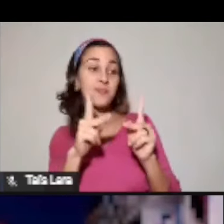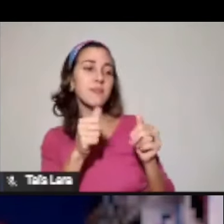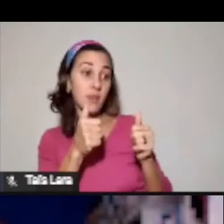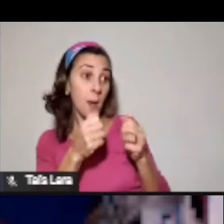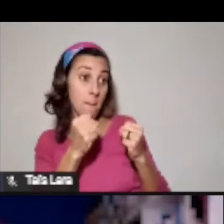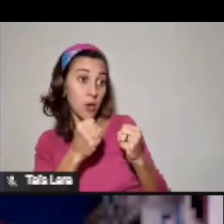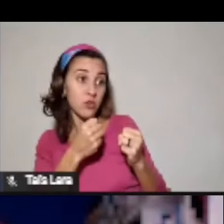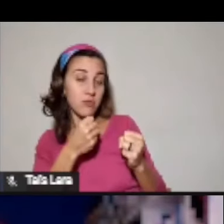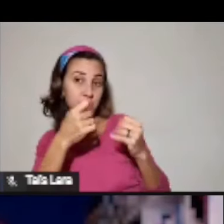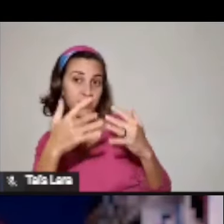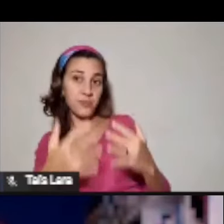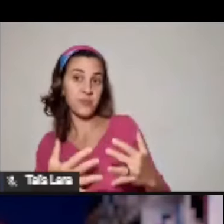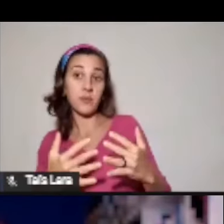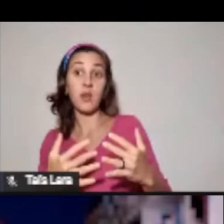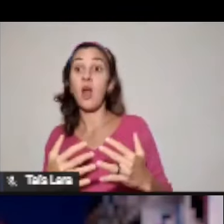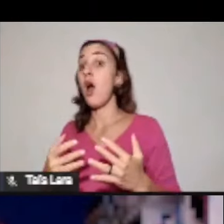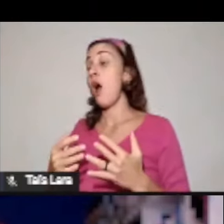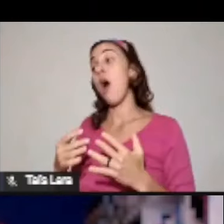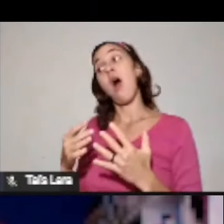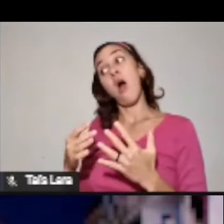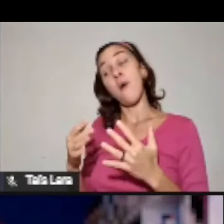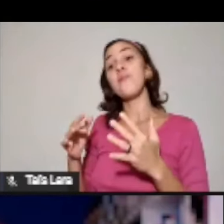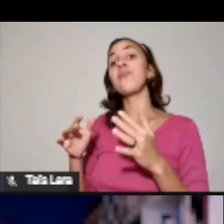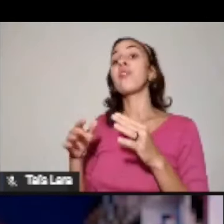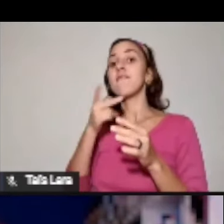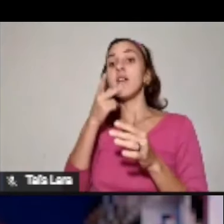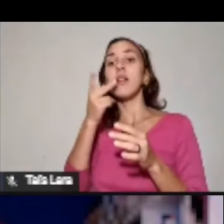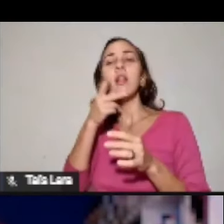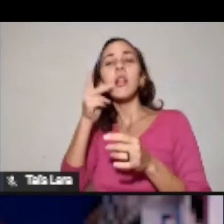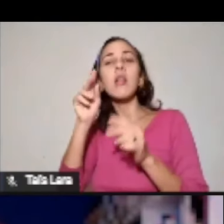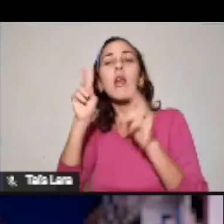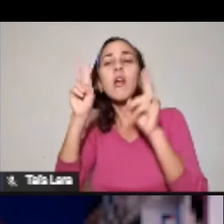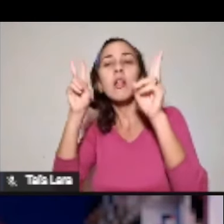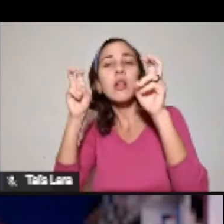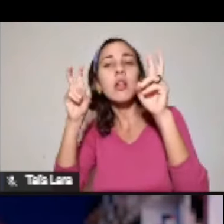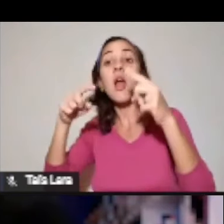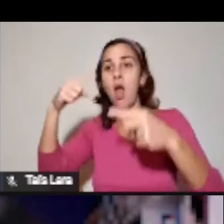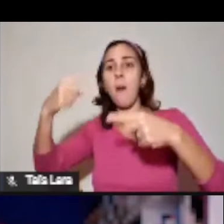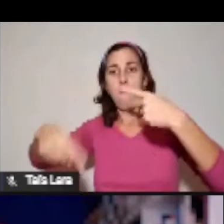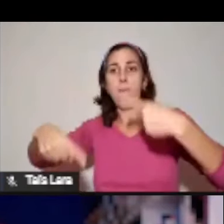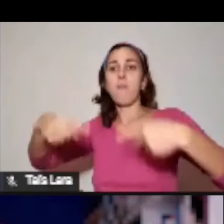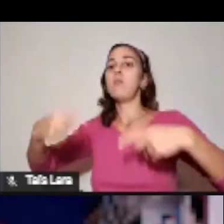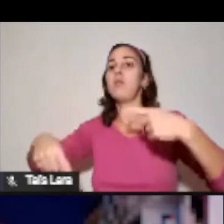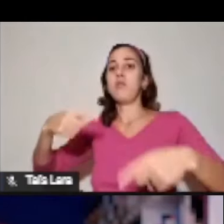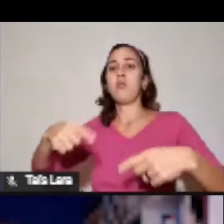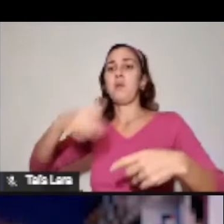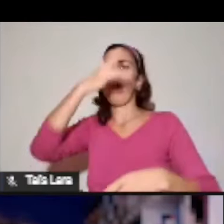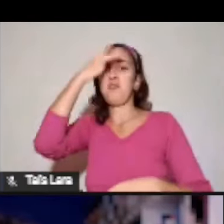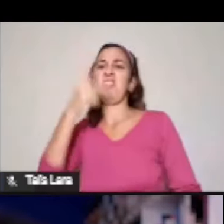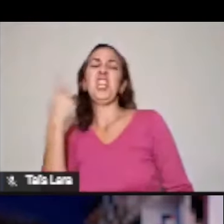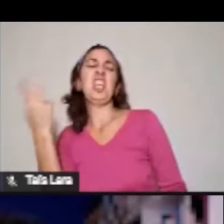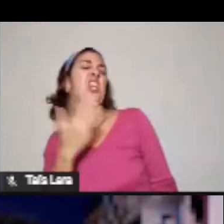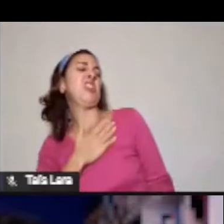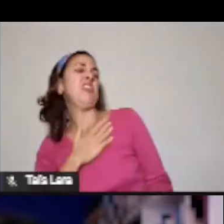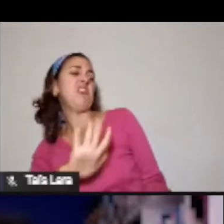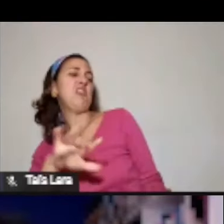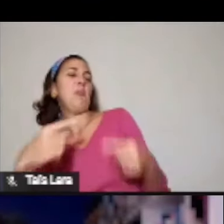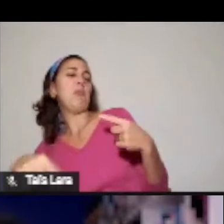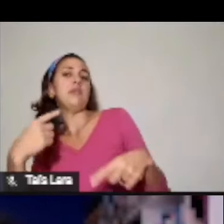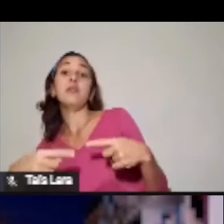Eu acredito que começa assim com política, viu, Fafá? Né? Porque tem gente que fala assim, ah, não gosto muito de política, mas a política